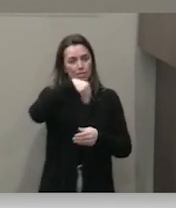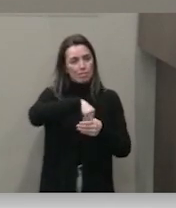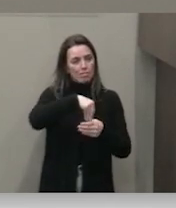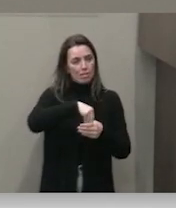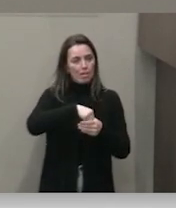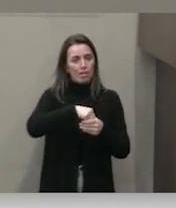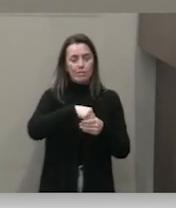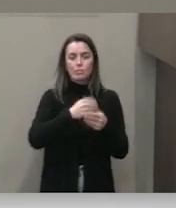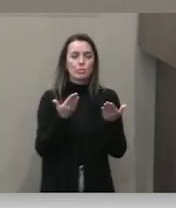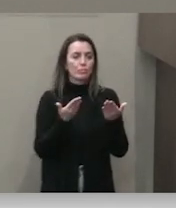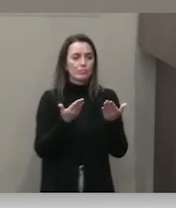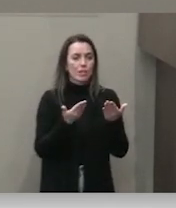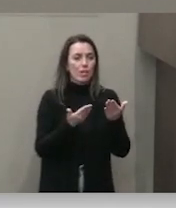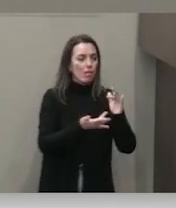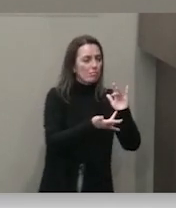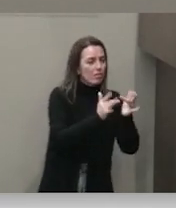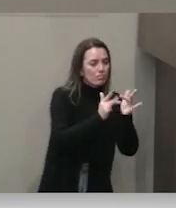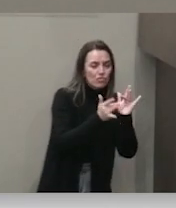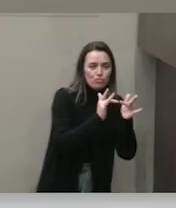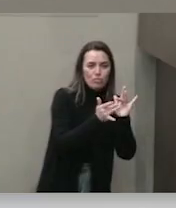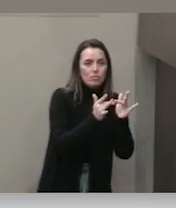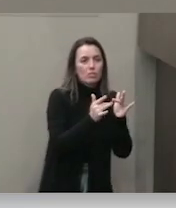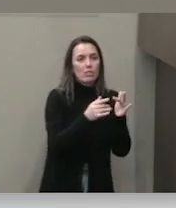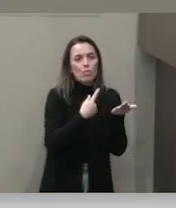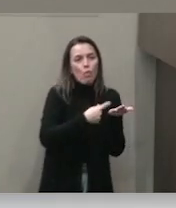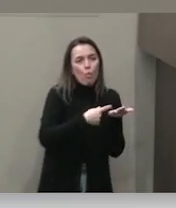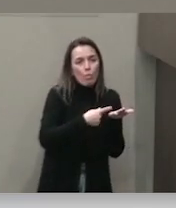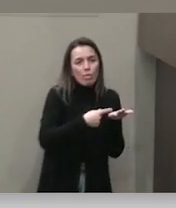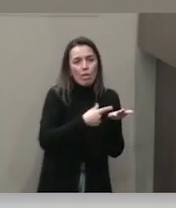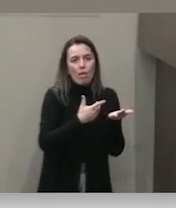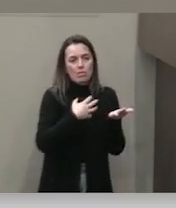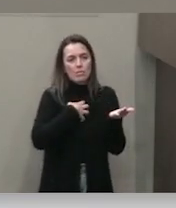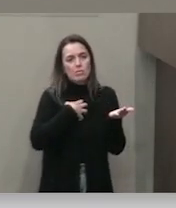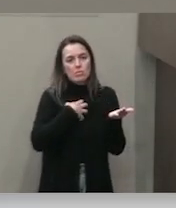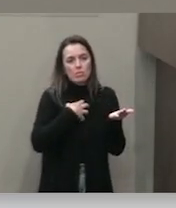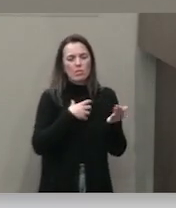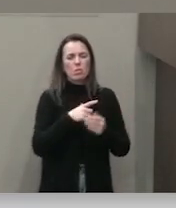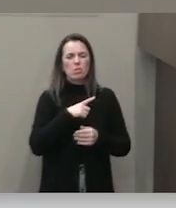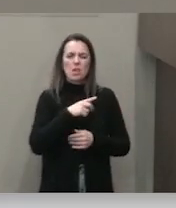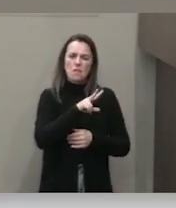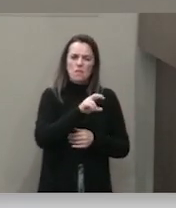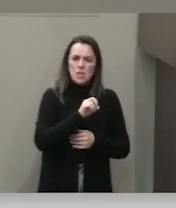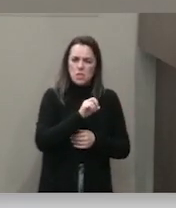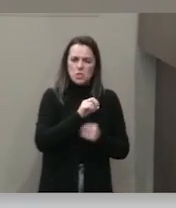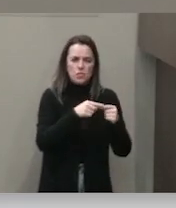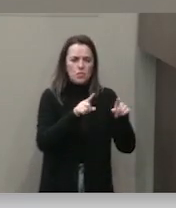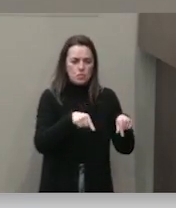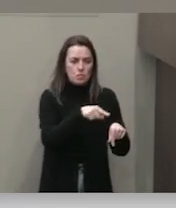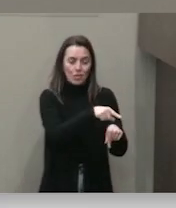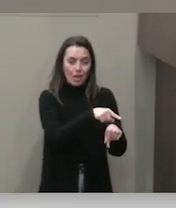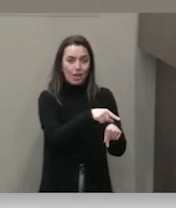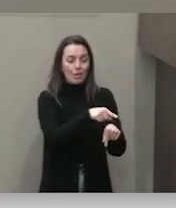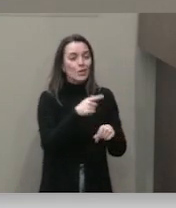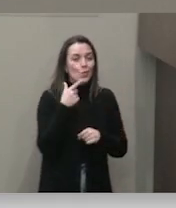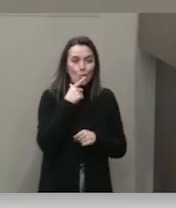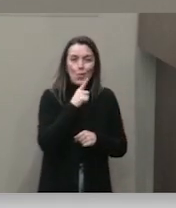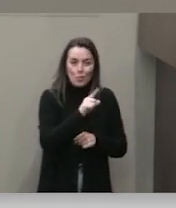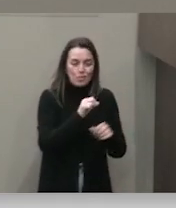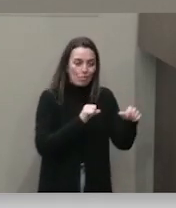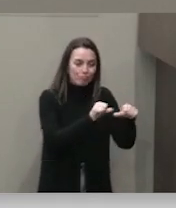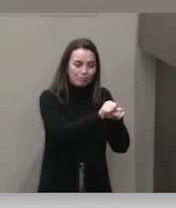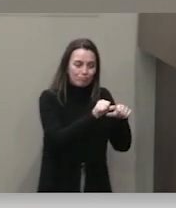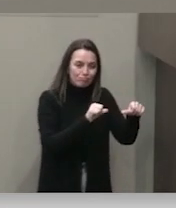caso da empresa dele, que, se eu não me engano, tem 20 funcionários, né? E que eles já têm essa